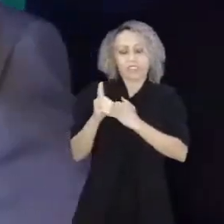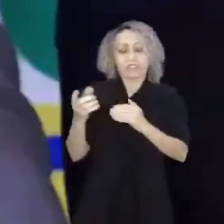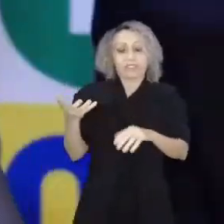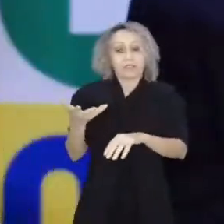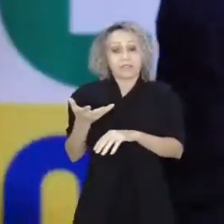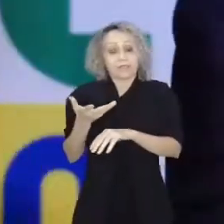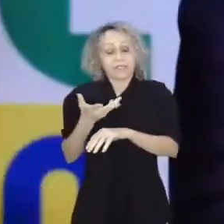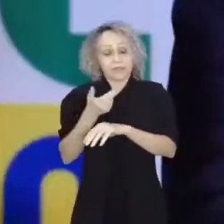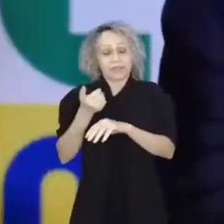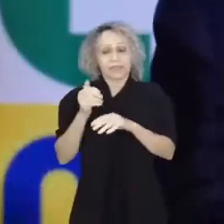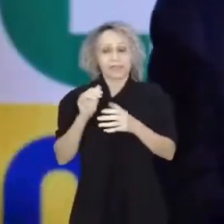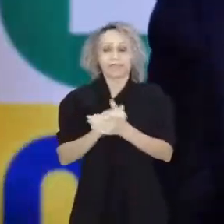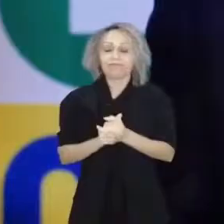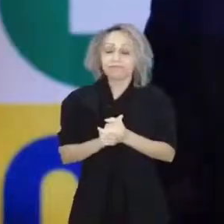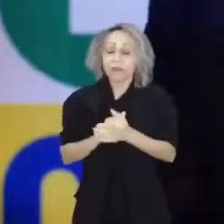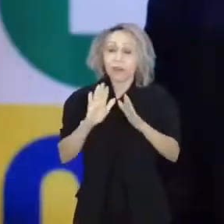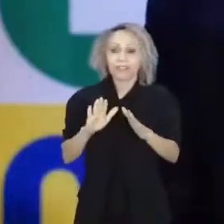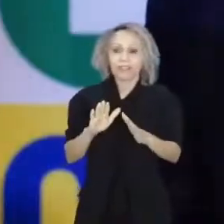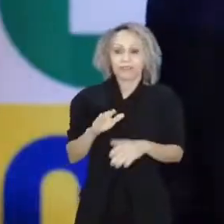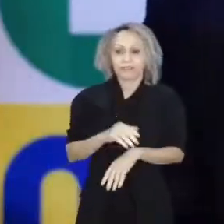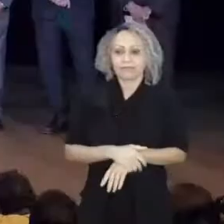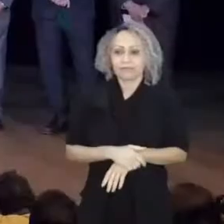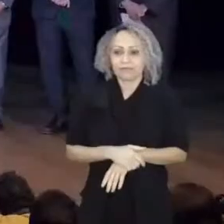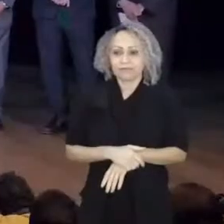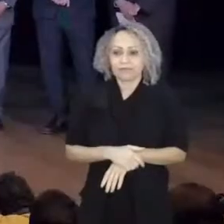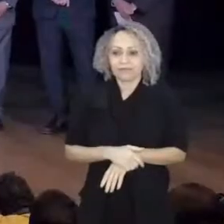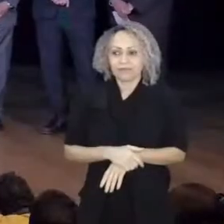ainda, nem a garrafinha.